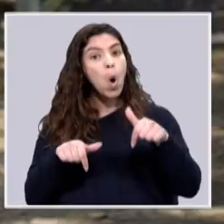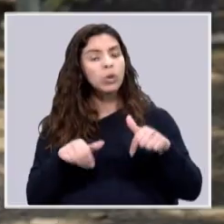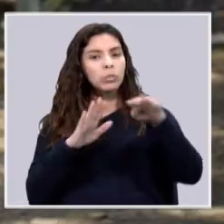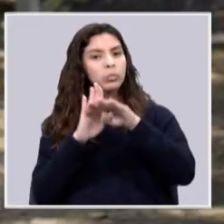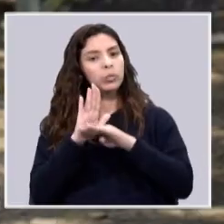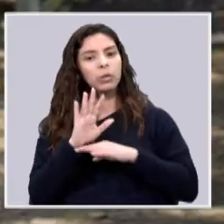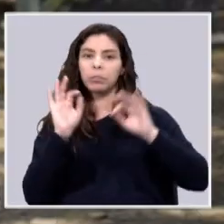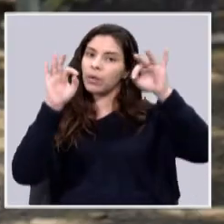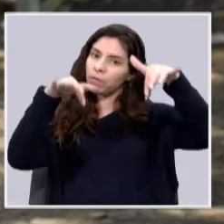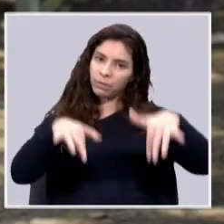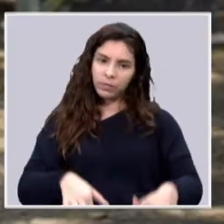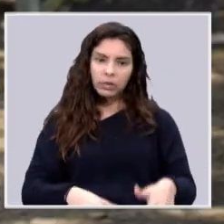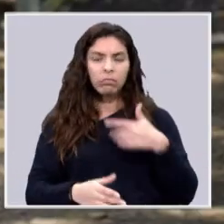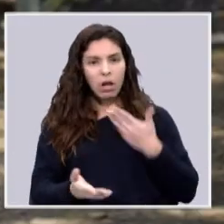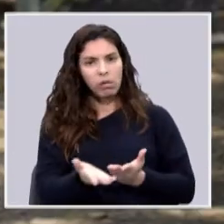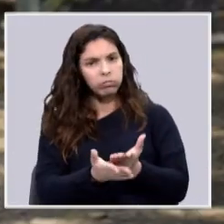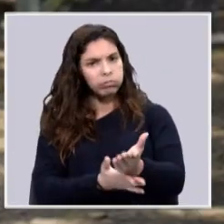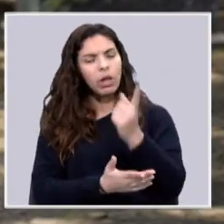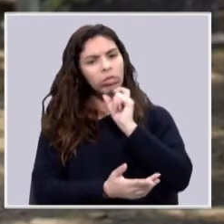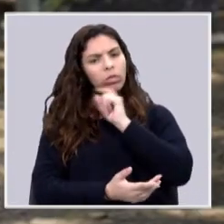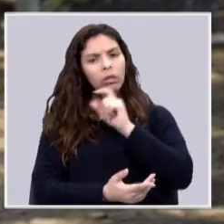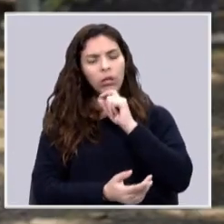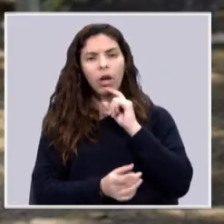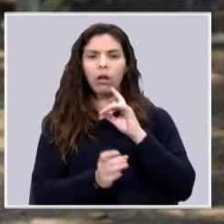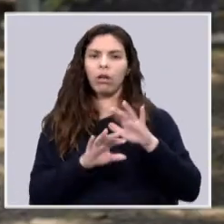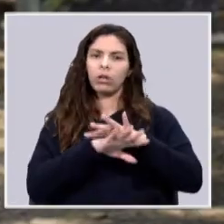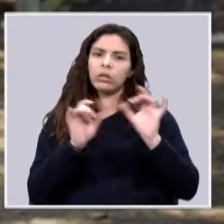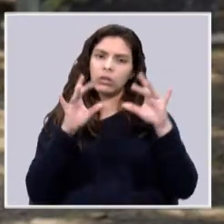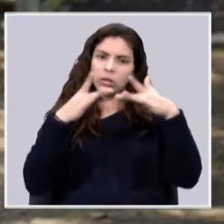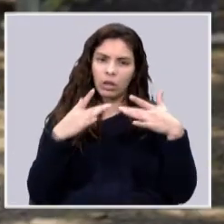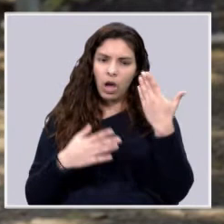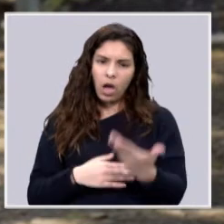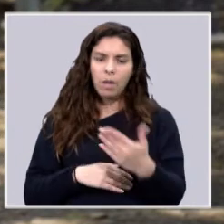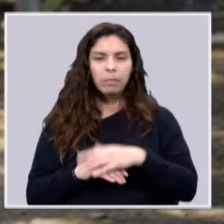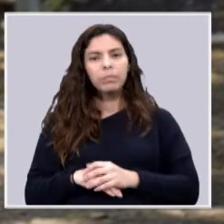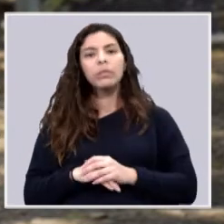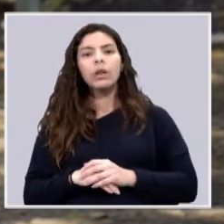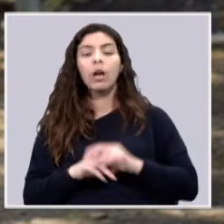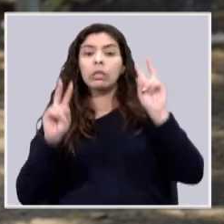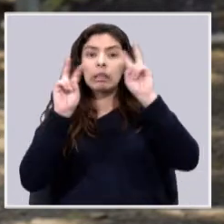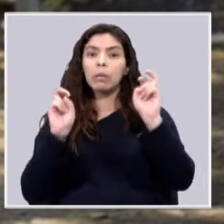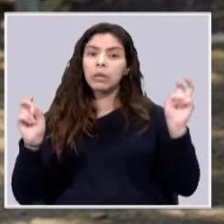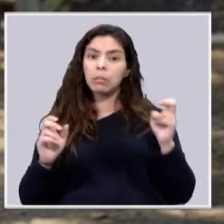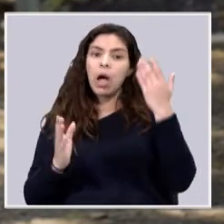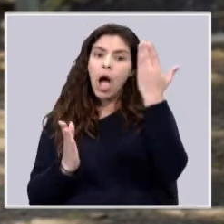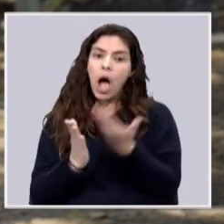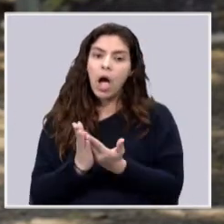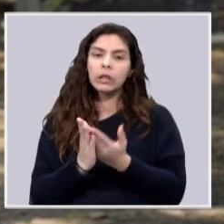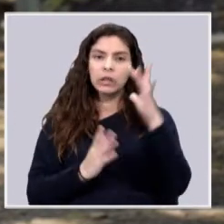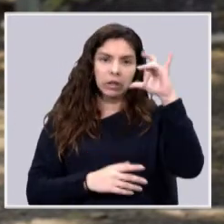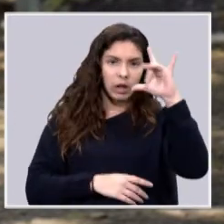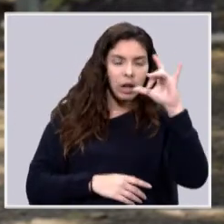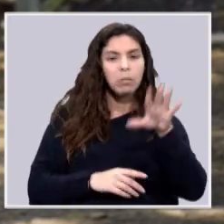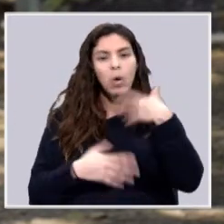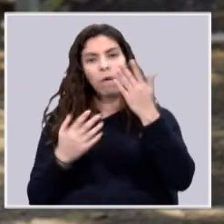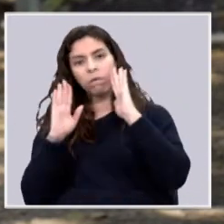Hoje a nossa viagem fica por aqui, mas podes continuar a acompanhar-nos nas nossas redes online. Não percas os nossos conteúdos exclusivos